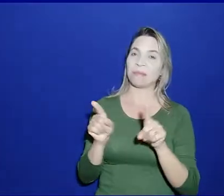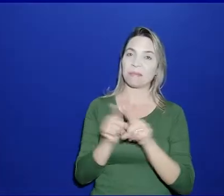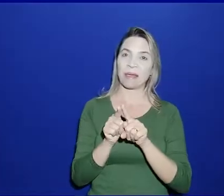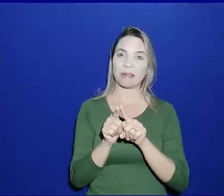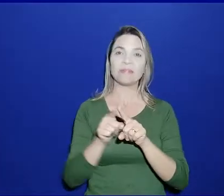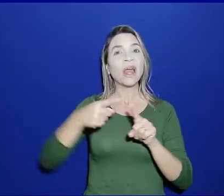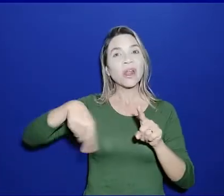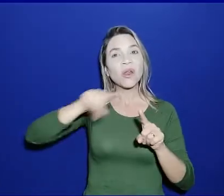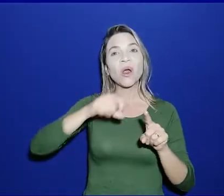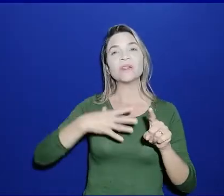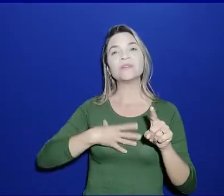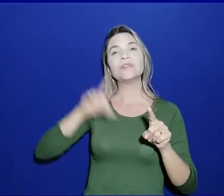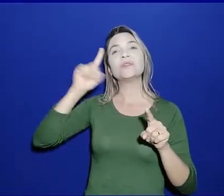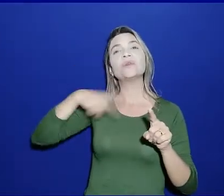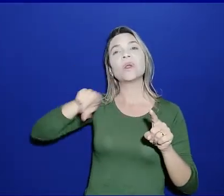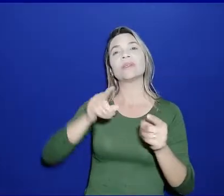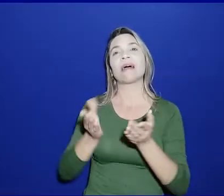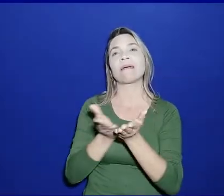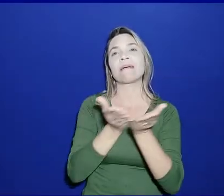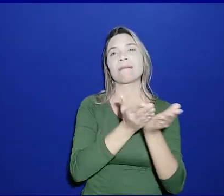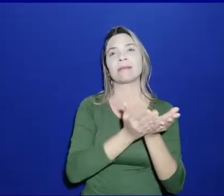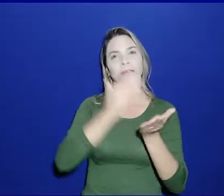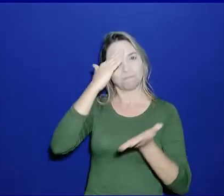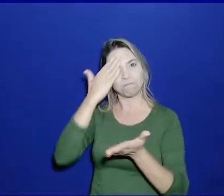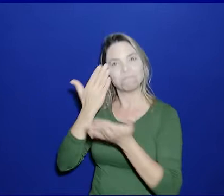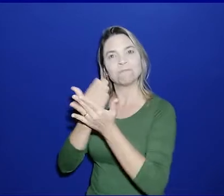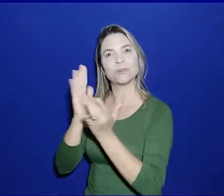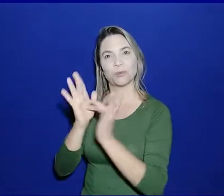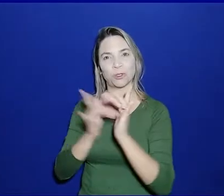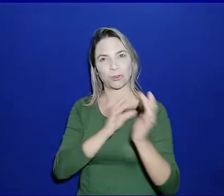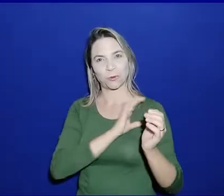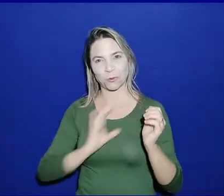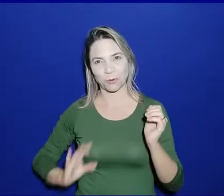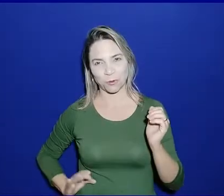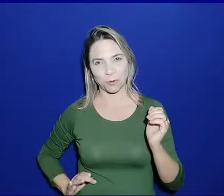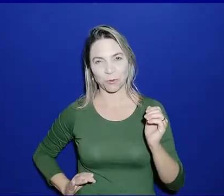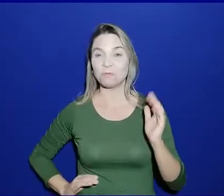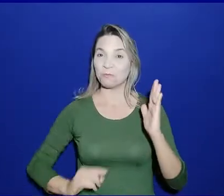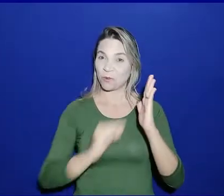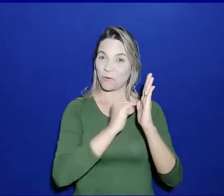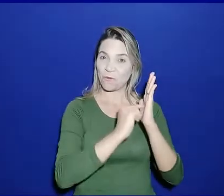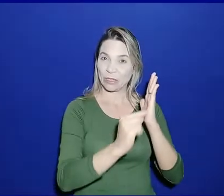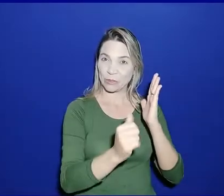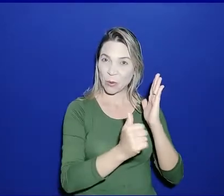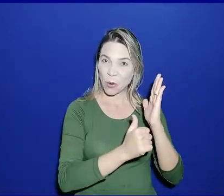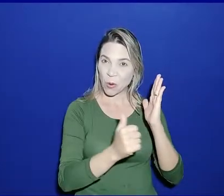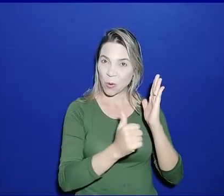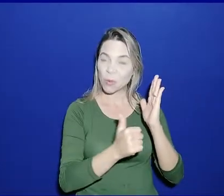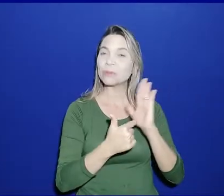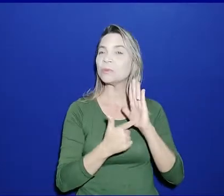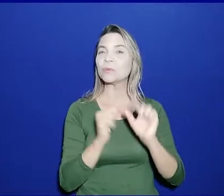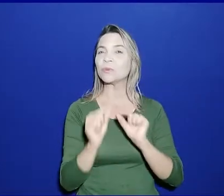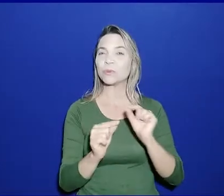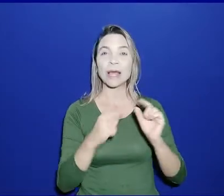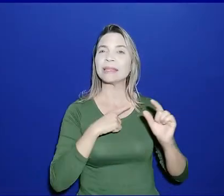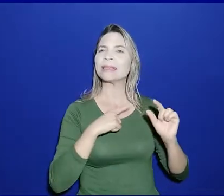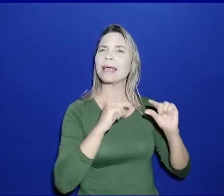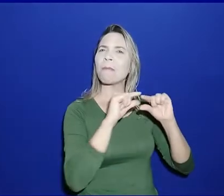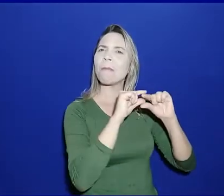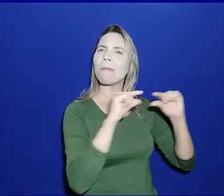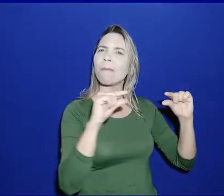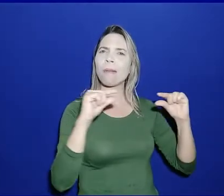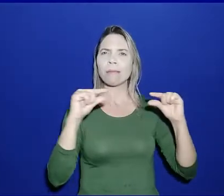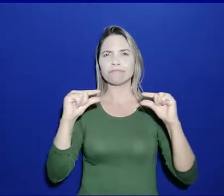essa mensagem como a mensagem de nossas vidas. O versículo 11 inicia-se com uma